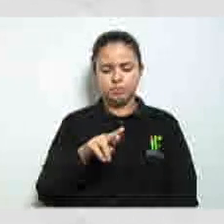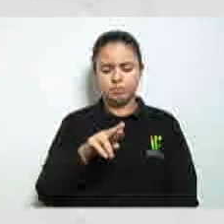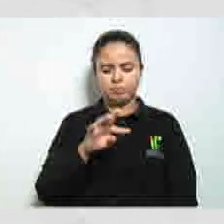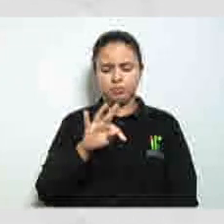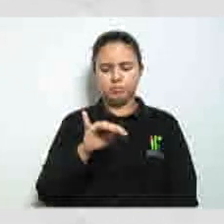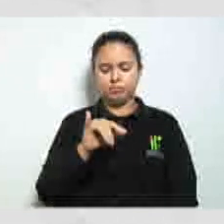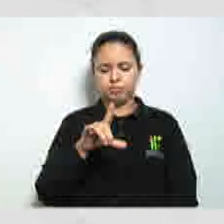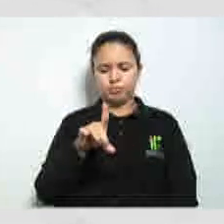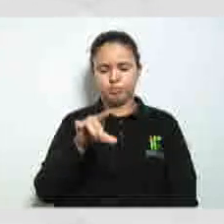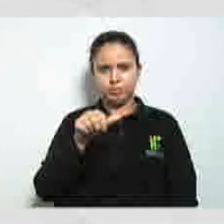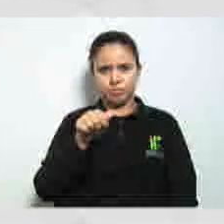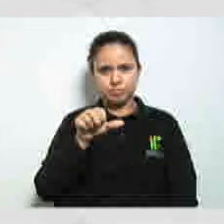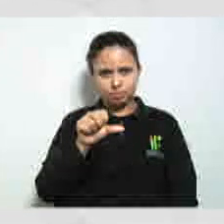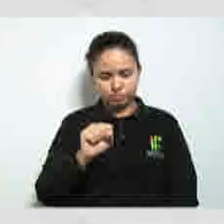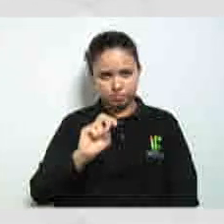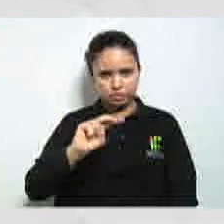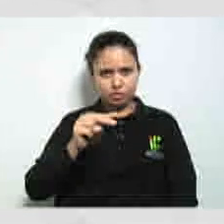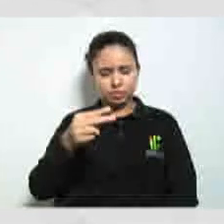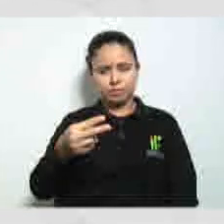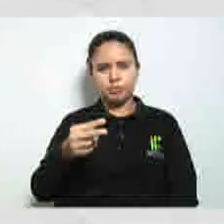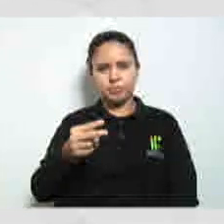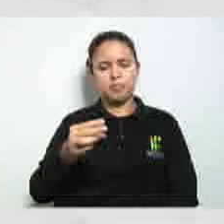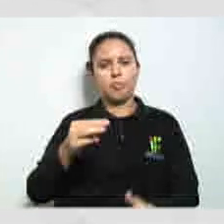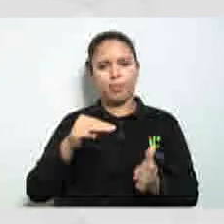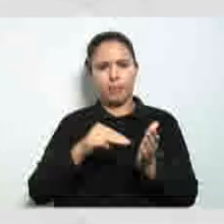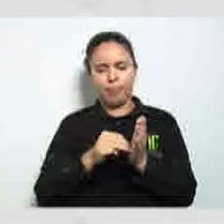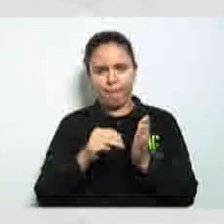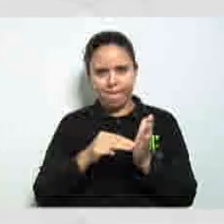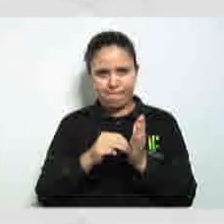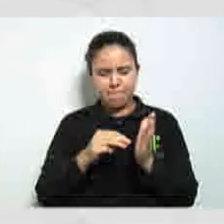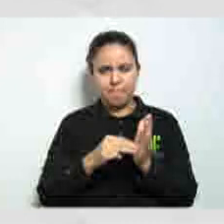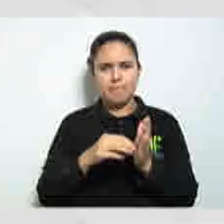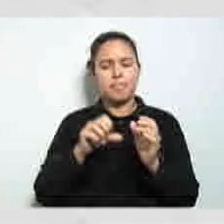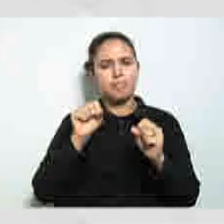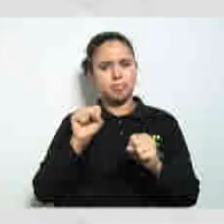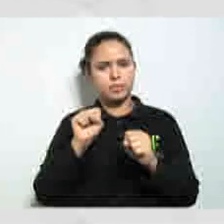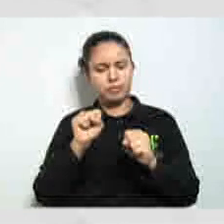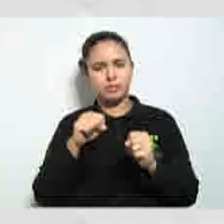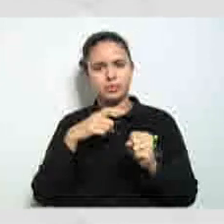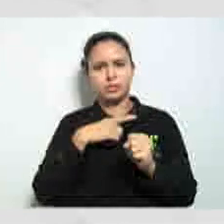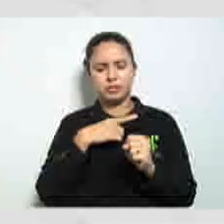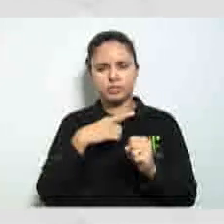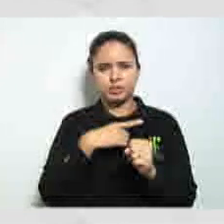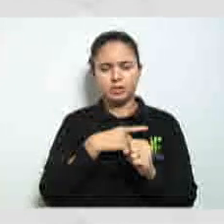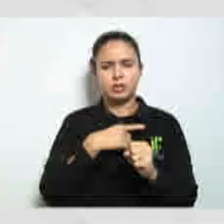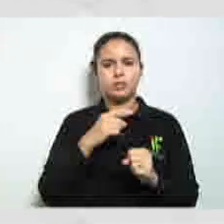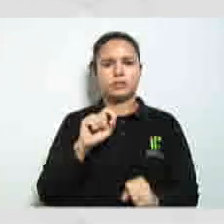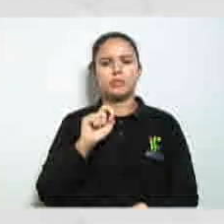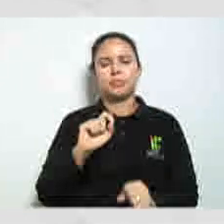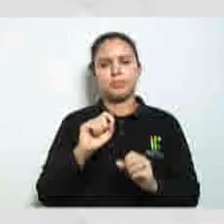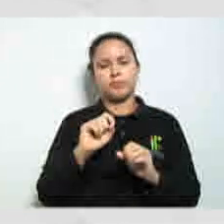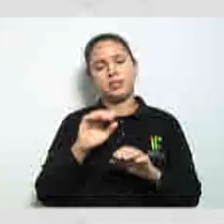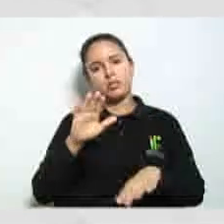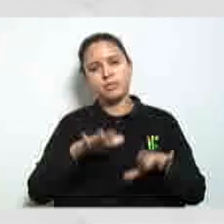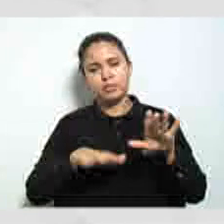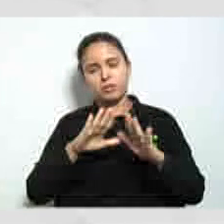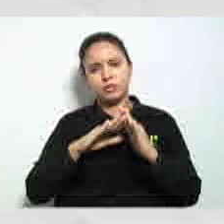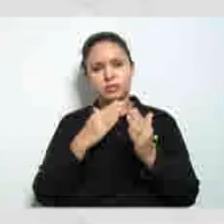nós temos aqui no método das partidas dobradas, a gente pode ter, talvez aquela escola se